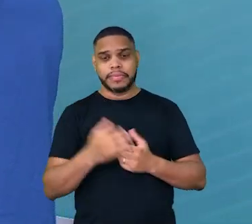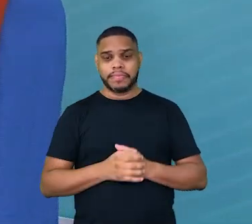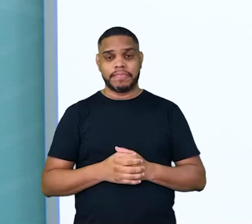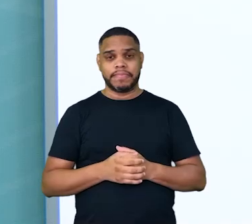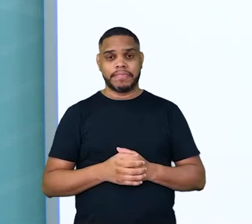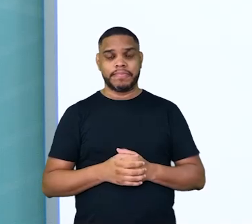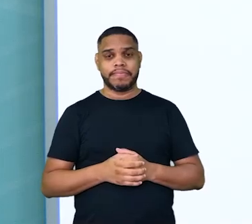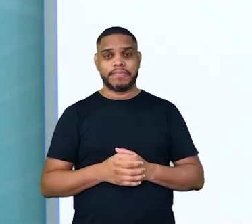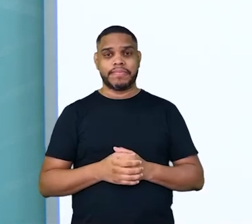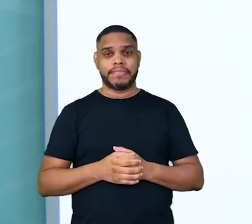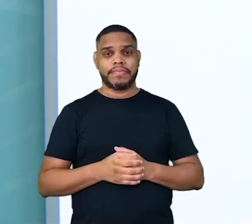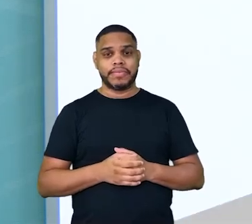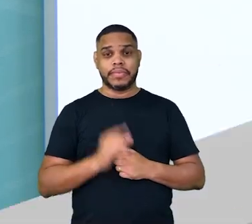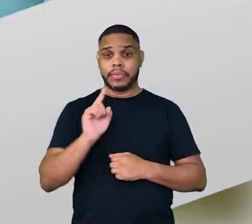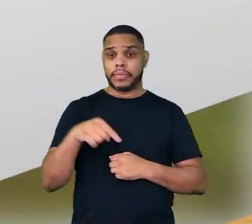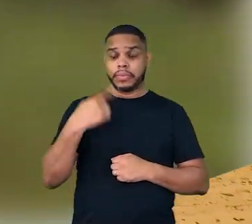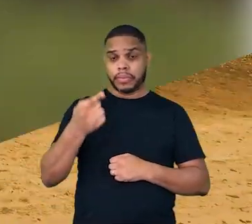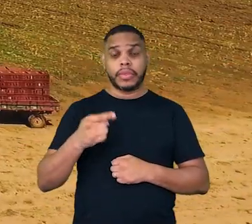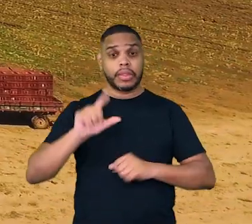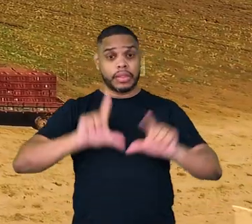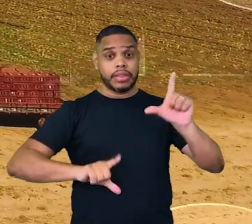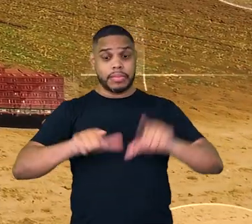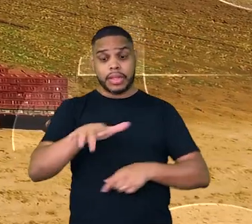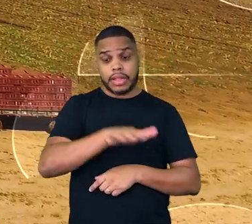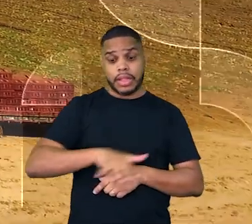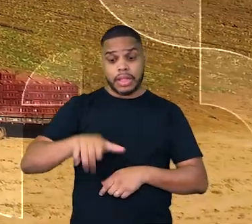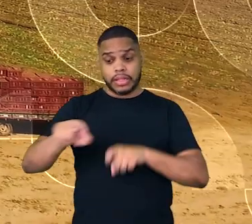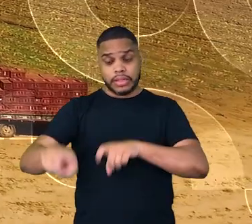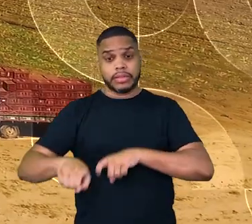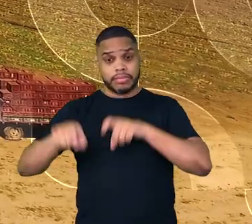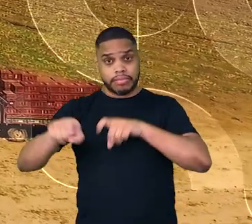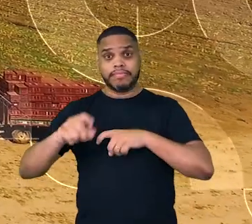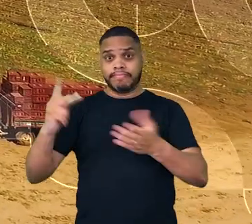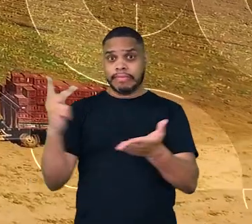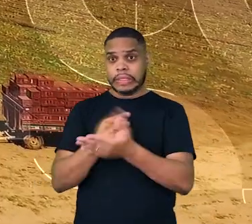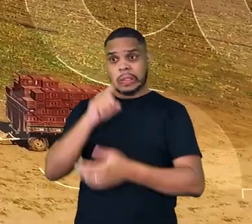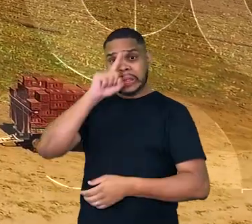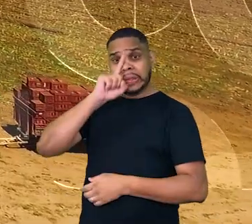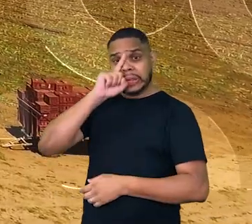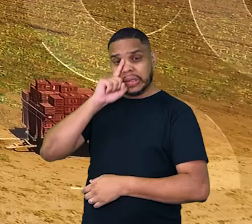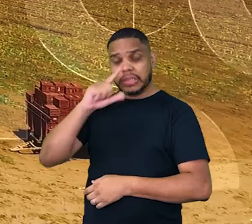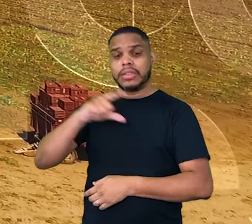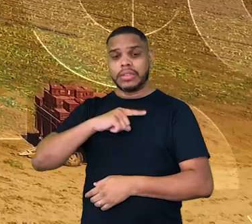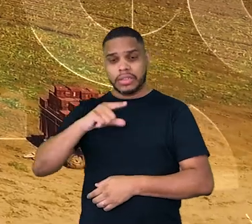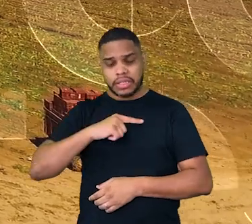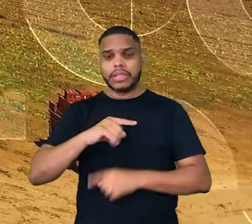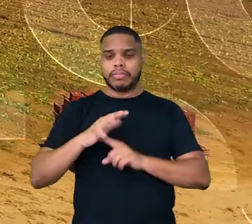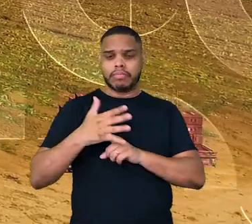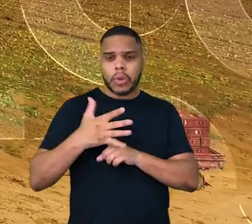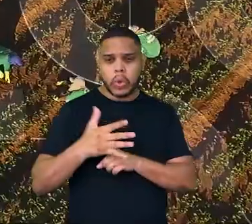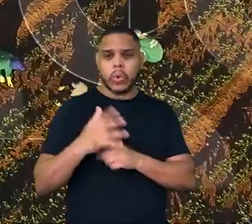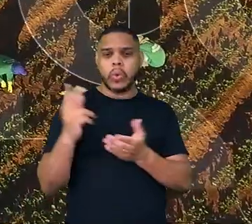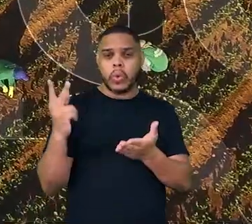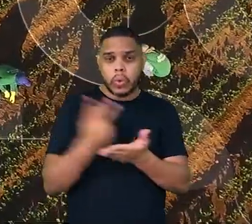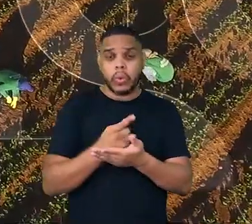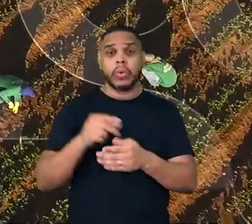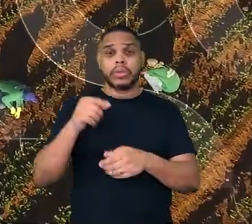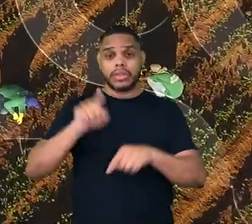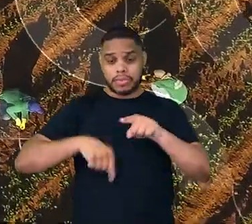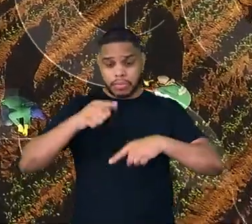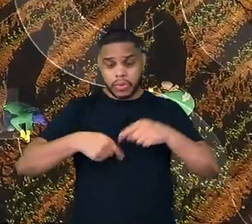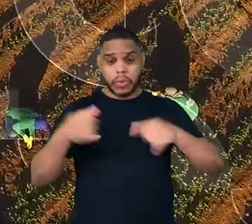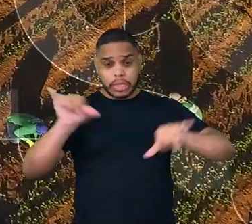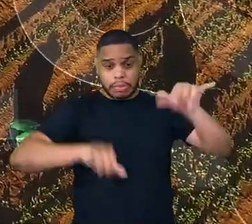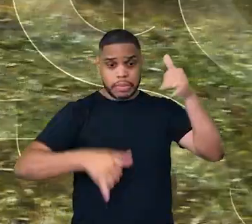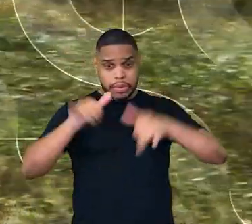próxima. A seguir, o trabalho em área rural não está livre de perigos. O uso de máquinas agrícolas, a utilização de